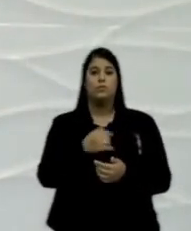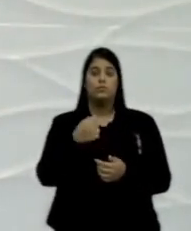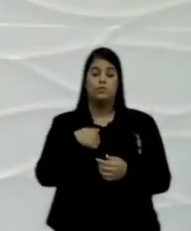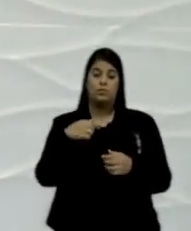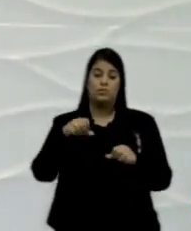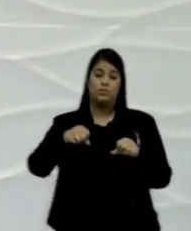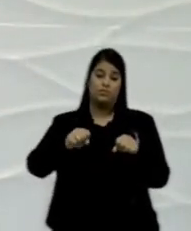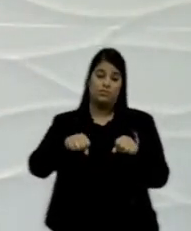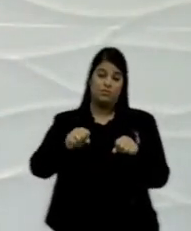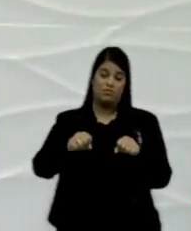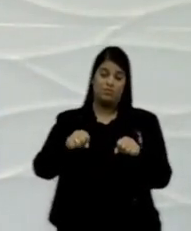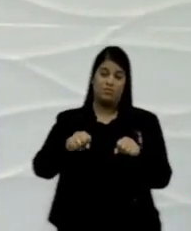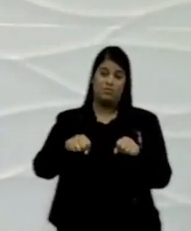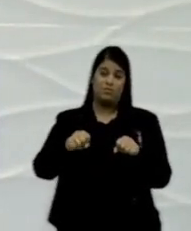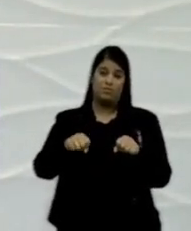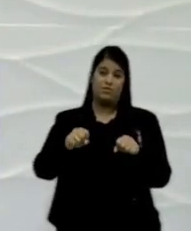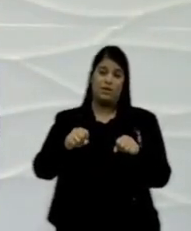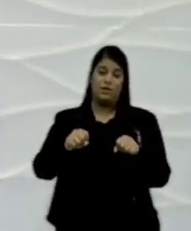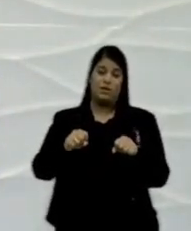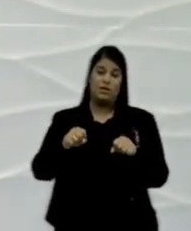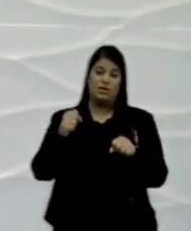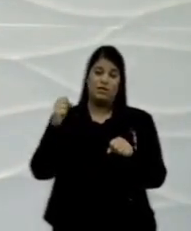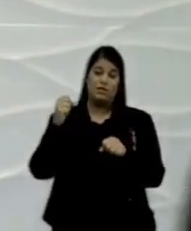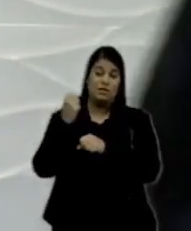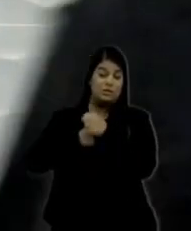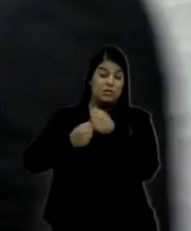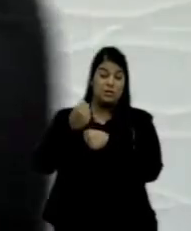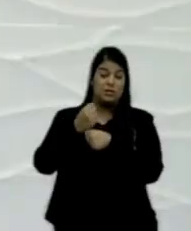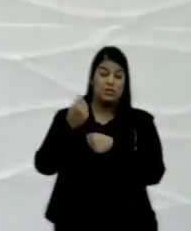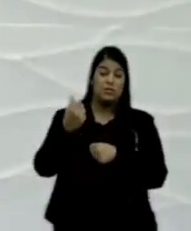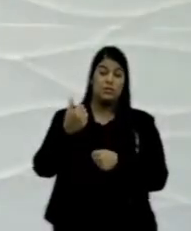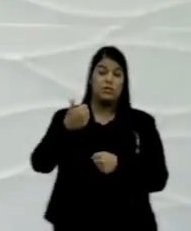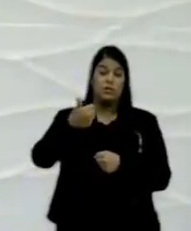motinha 98, sem habilitação,